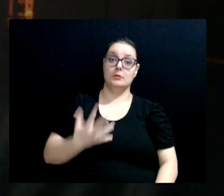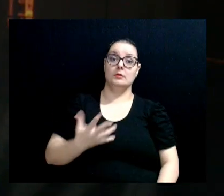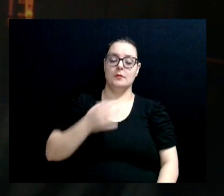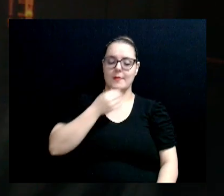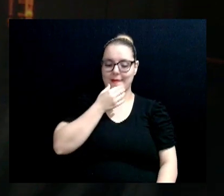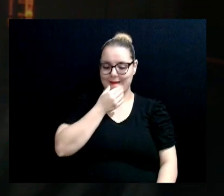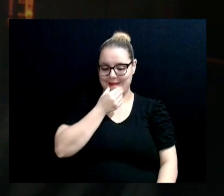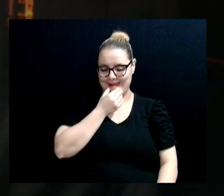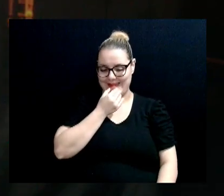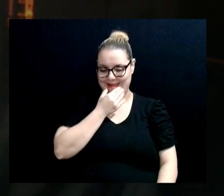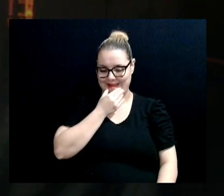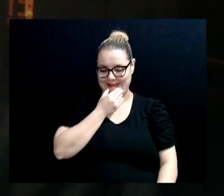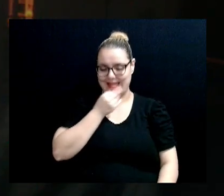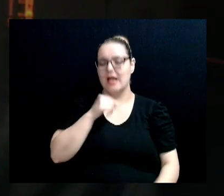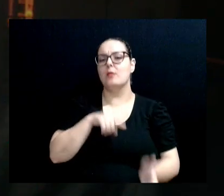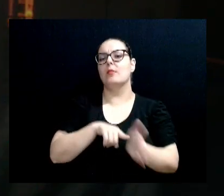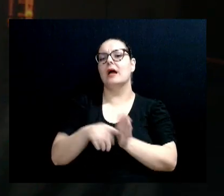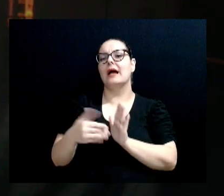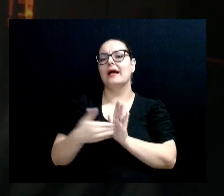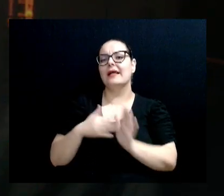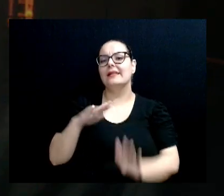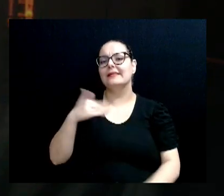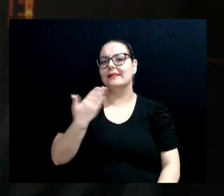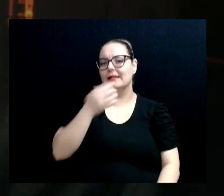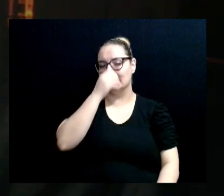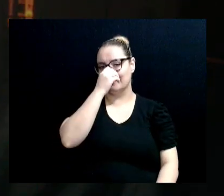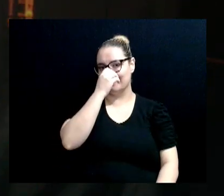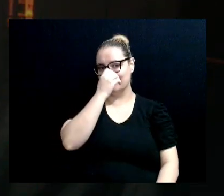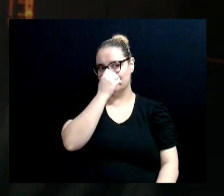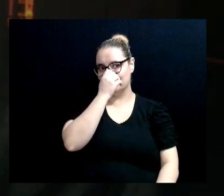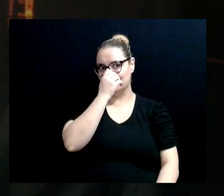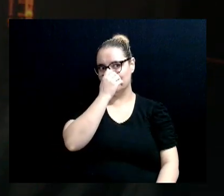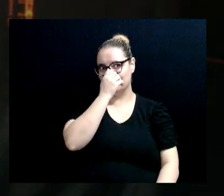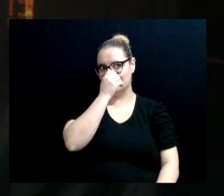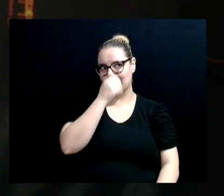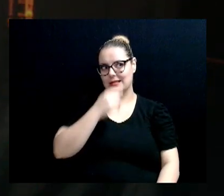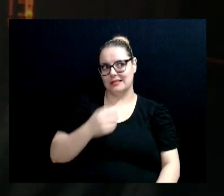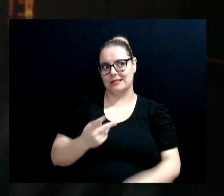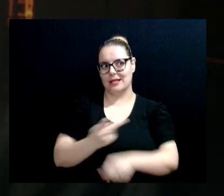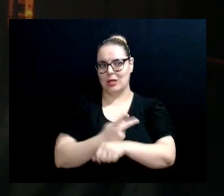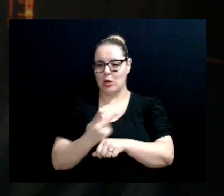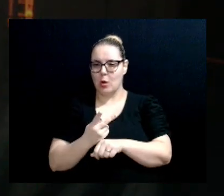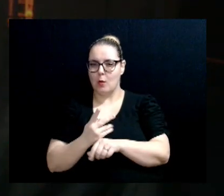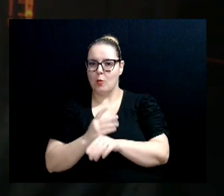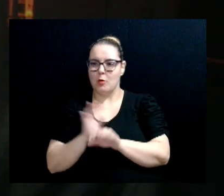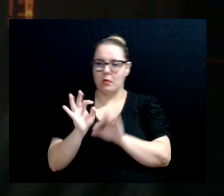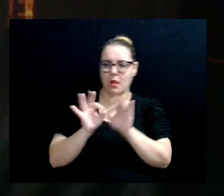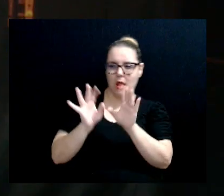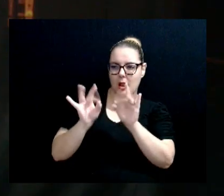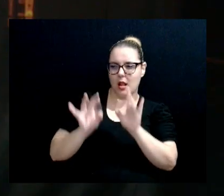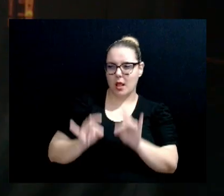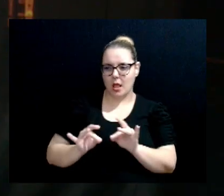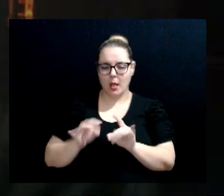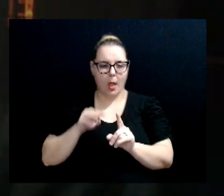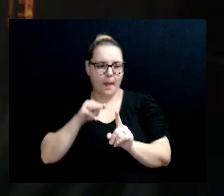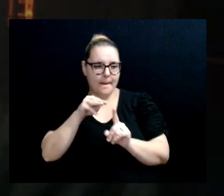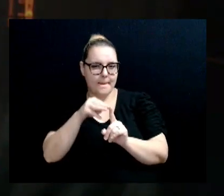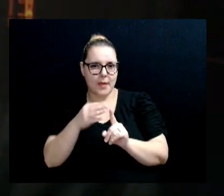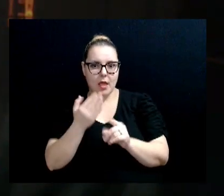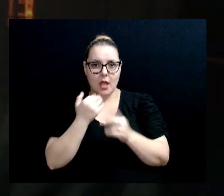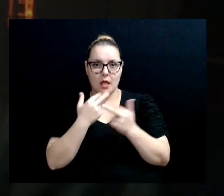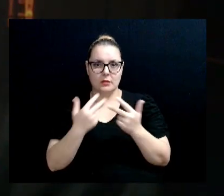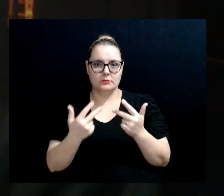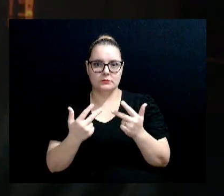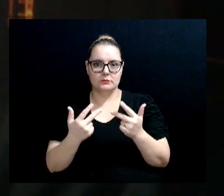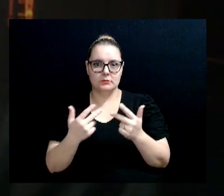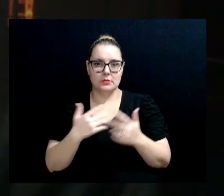pergunta, até quando essa busca por performance alimentar, por metas, é saudável? Isso